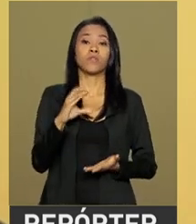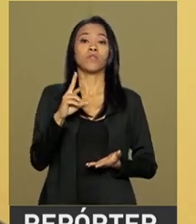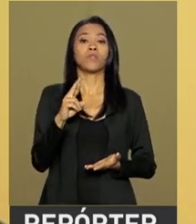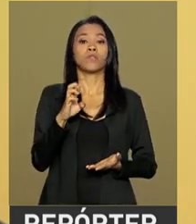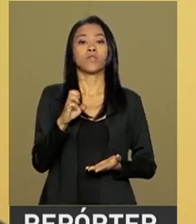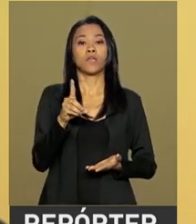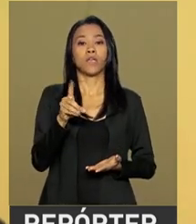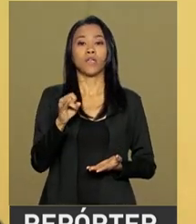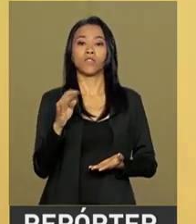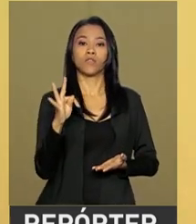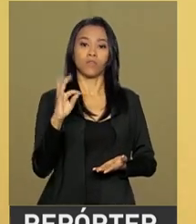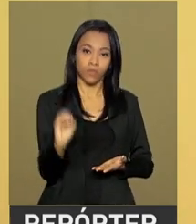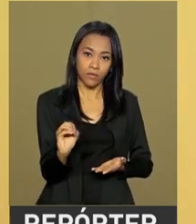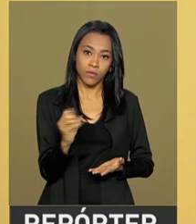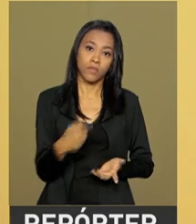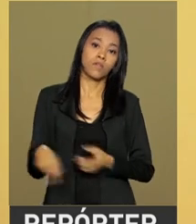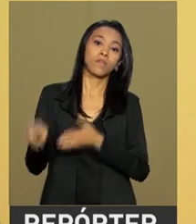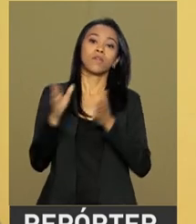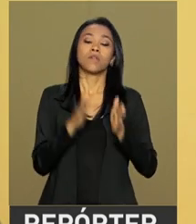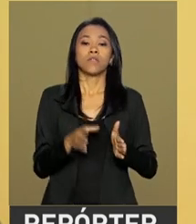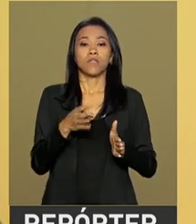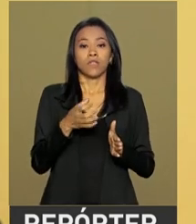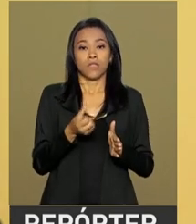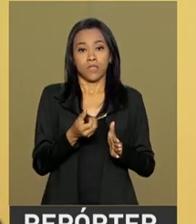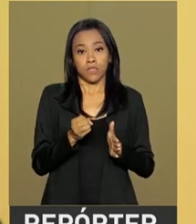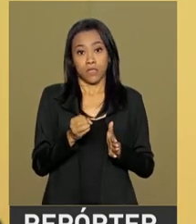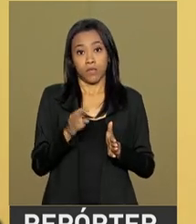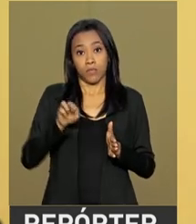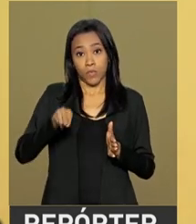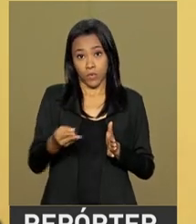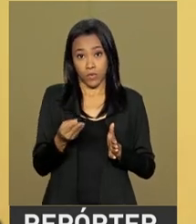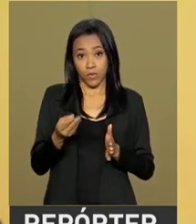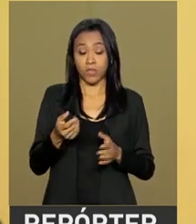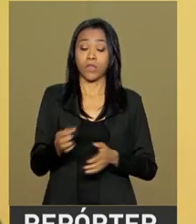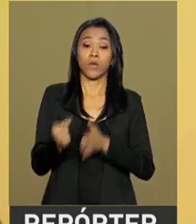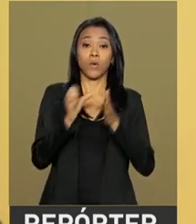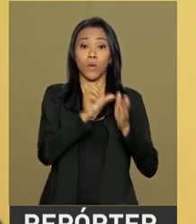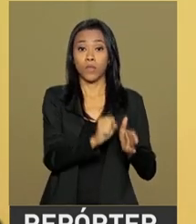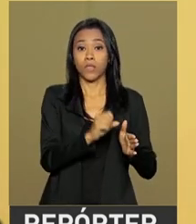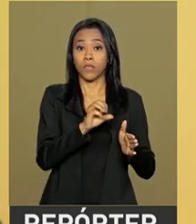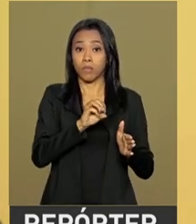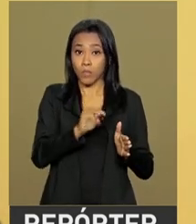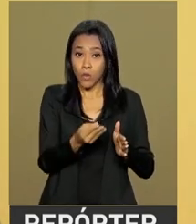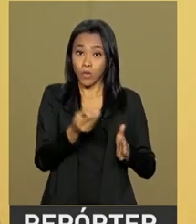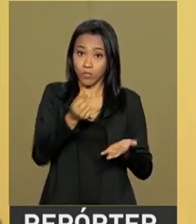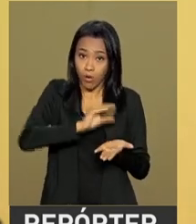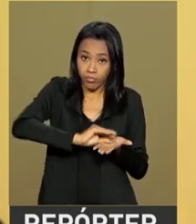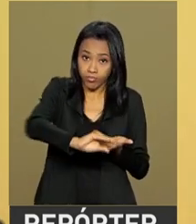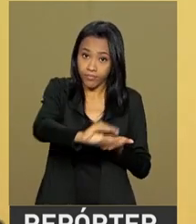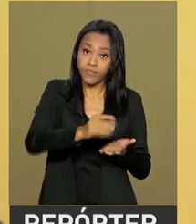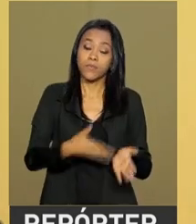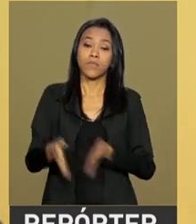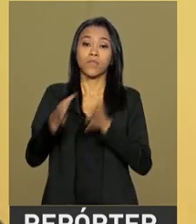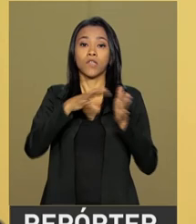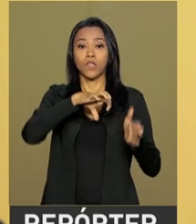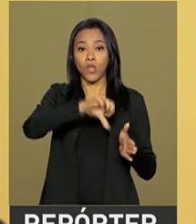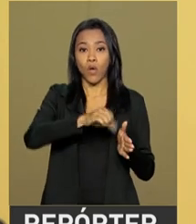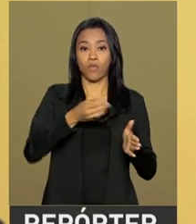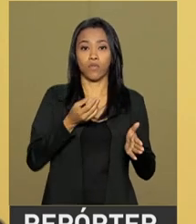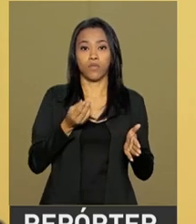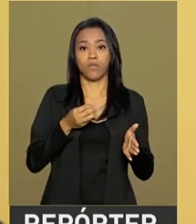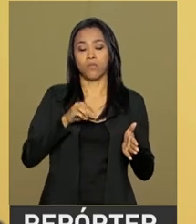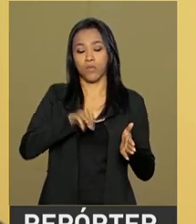60 bilhões para o custeio, 85 bilhões para investimento, 9 bilhões